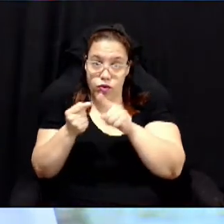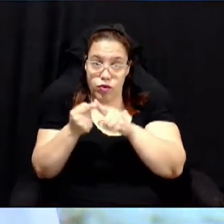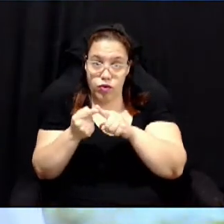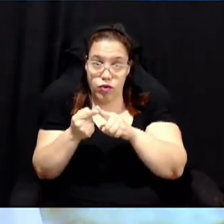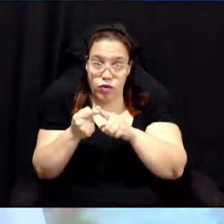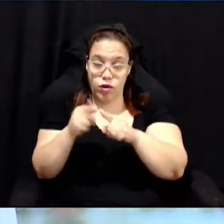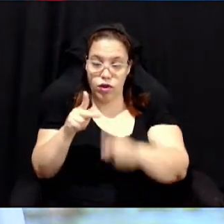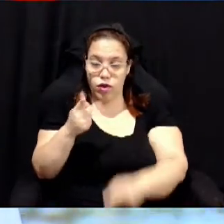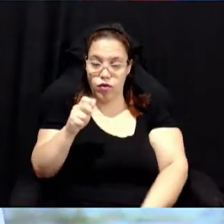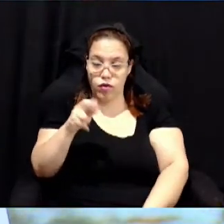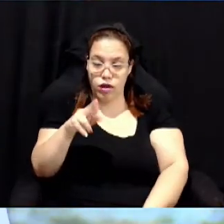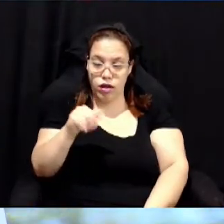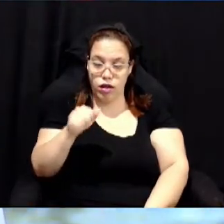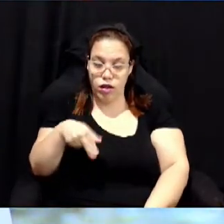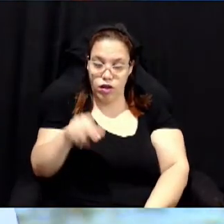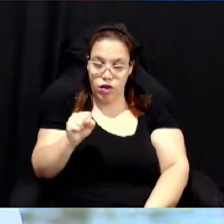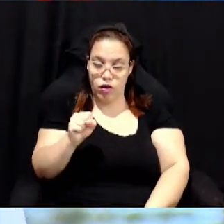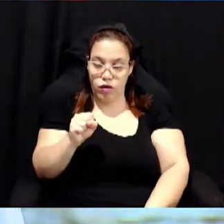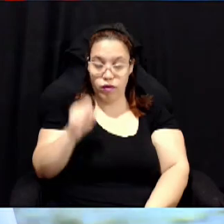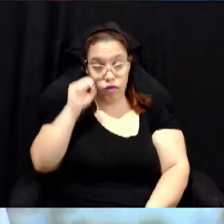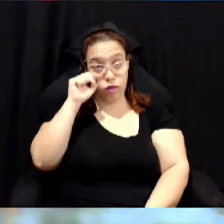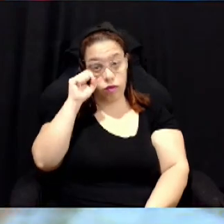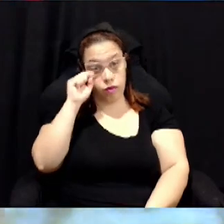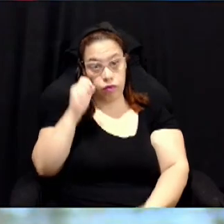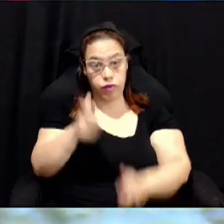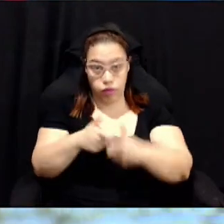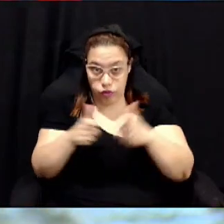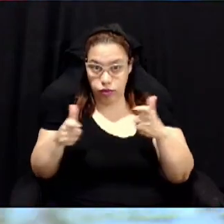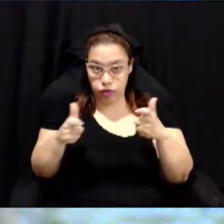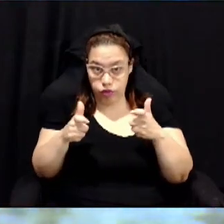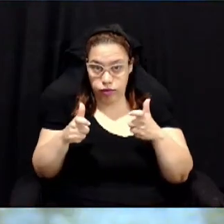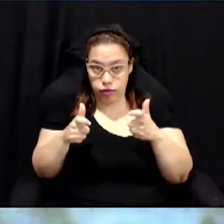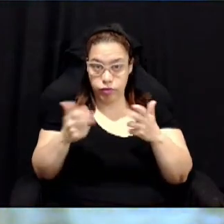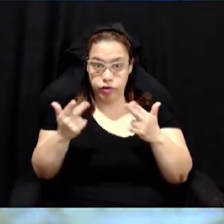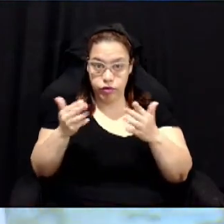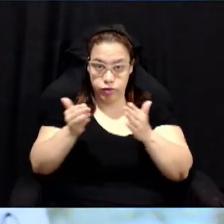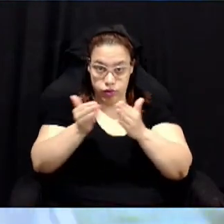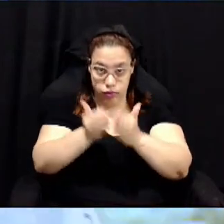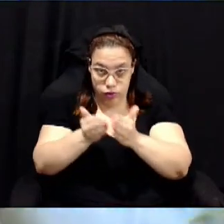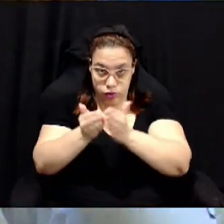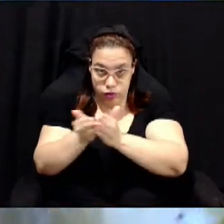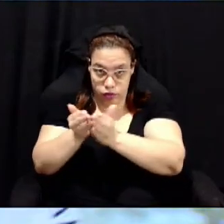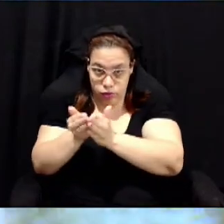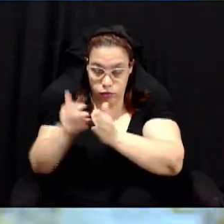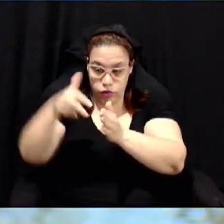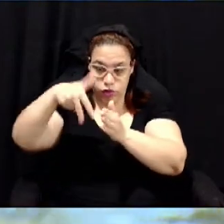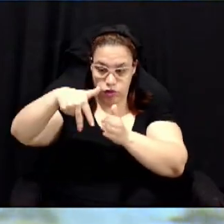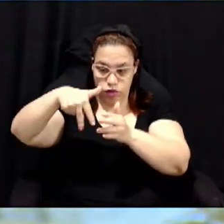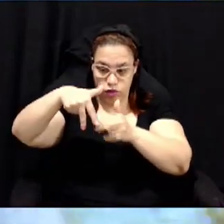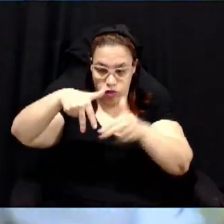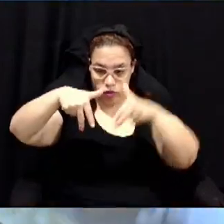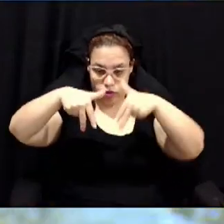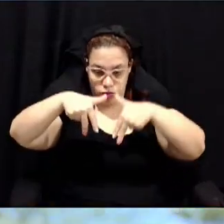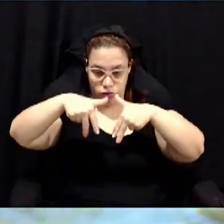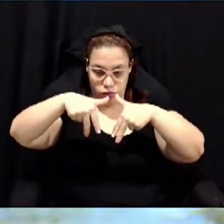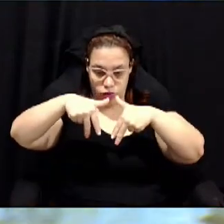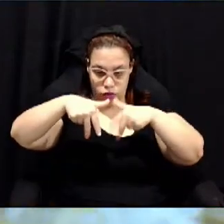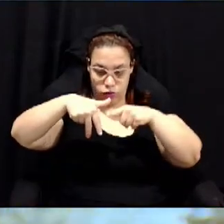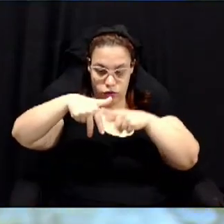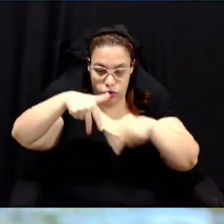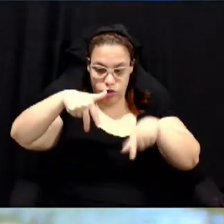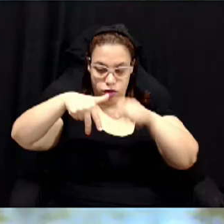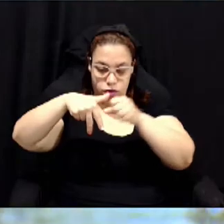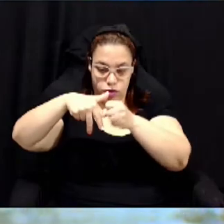que uma quantidade maior de pessoas estão na mesma embarcação, né, onde você fica de um lado único, o remo é uma única pá, então a pessoa